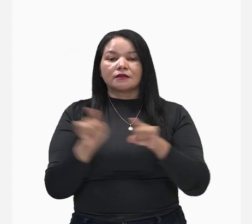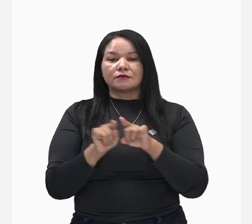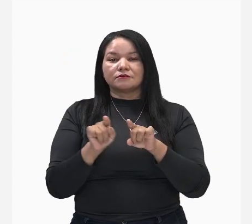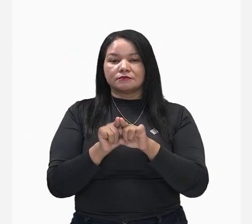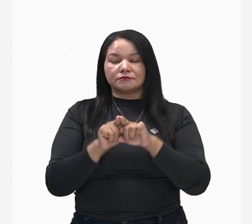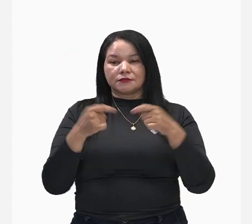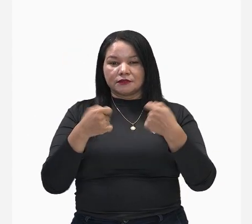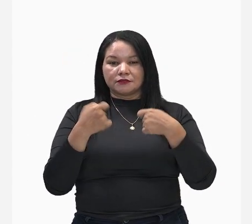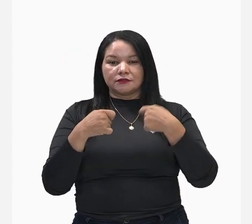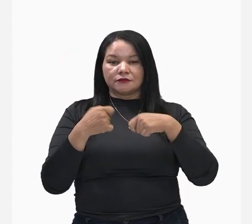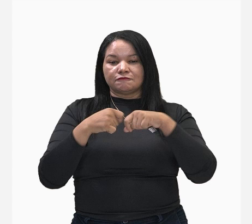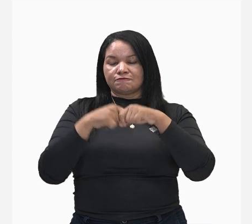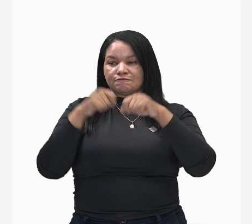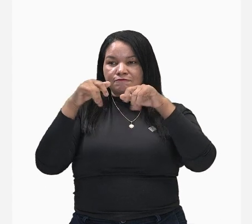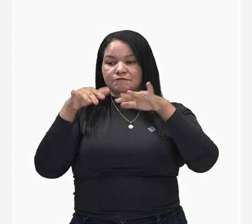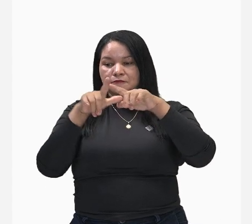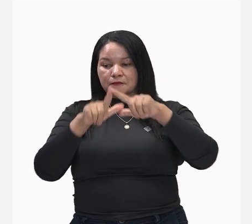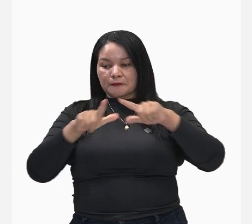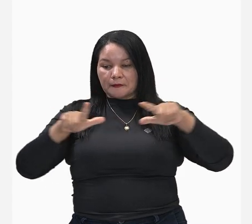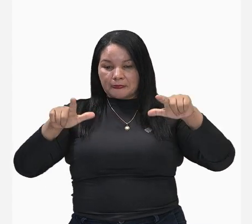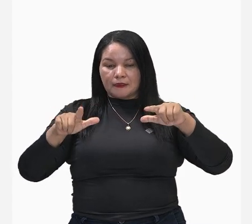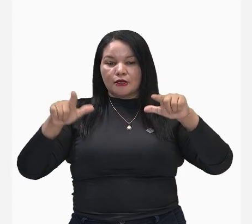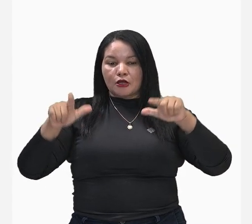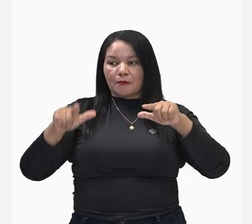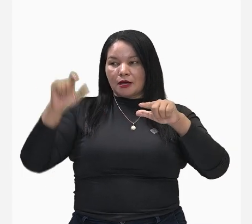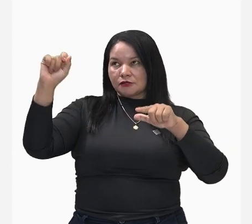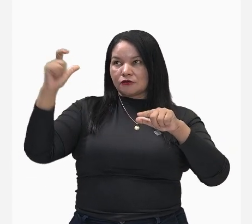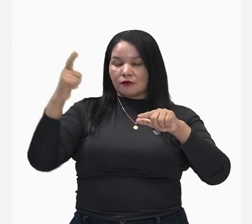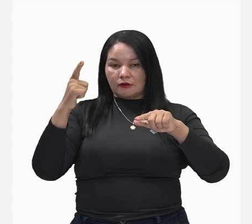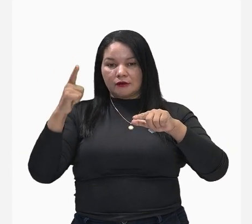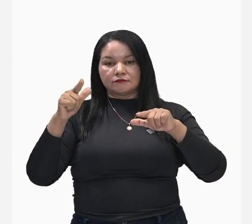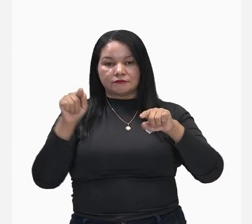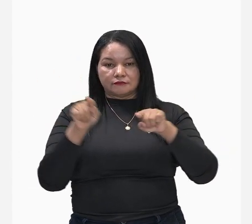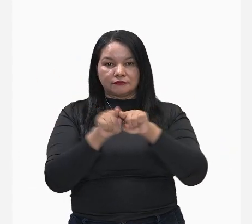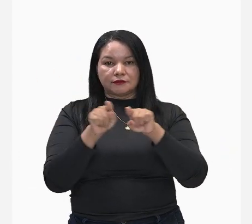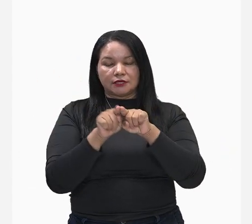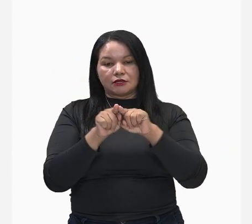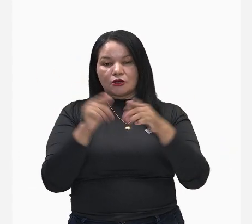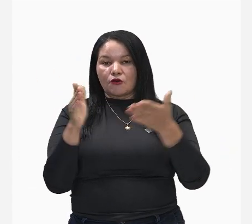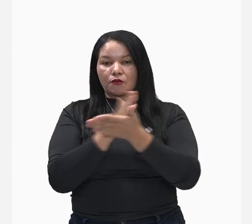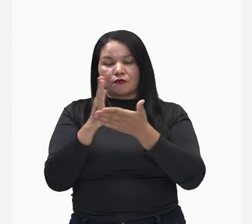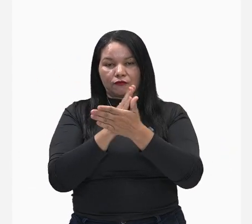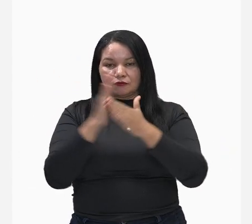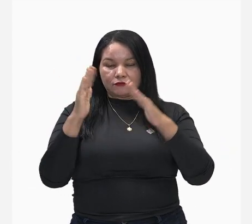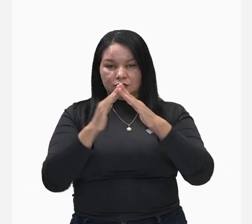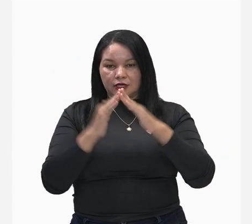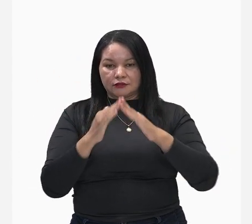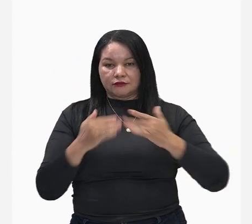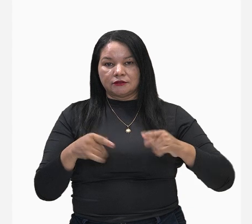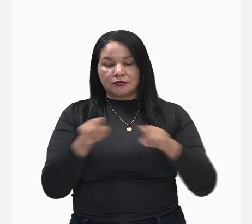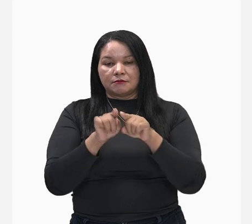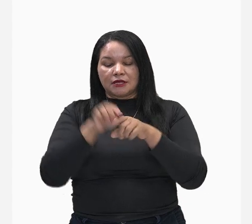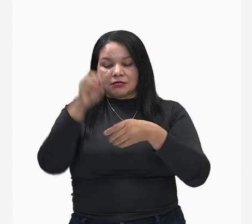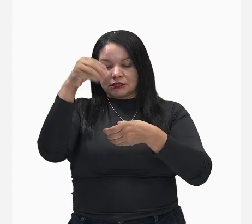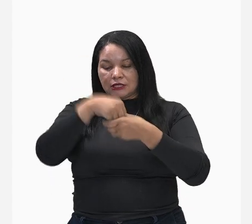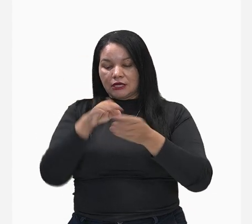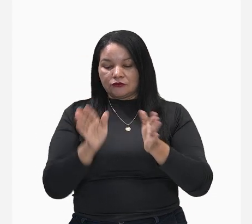devidamente armazenada, certo? Então, realmente, as substâncias líquidas